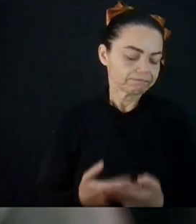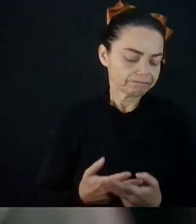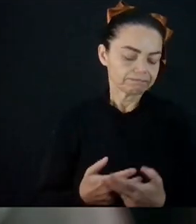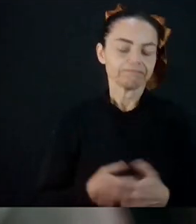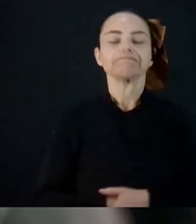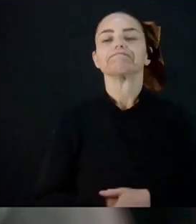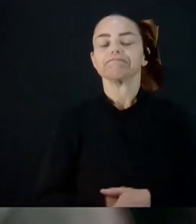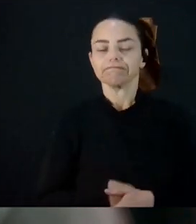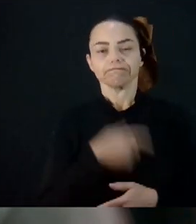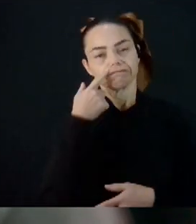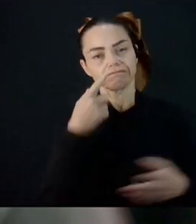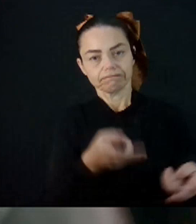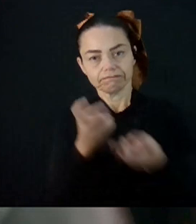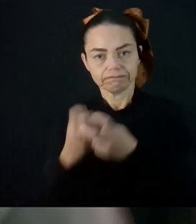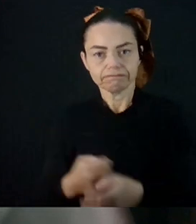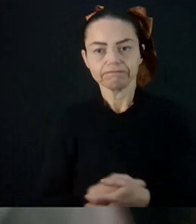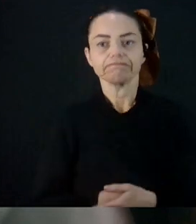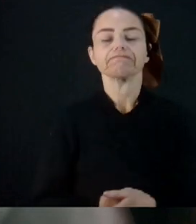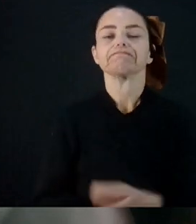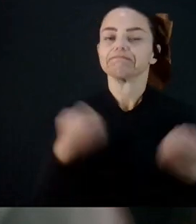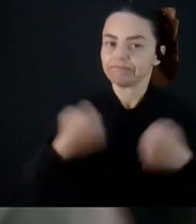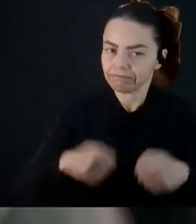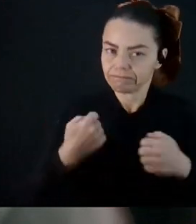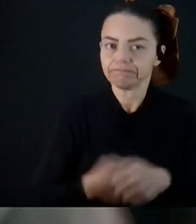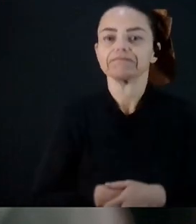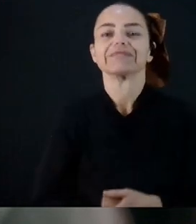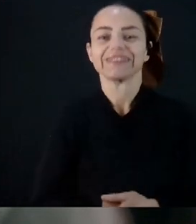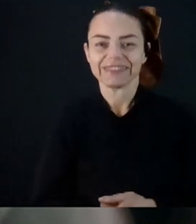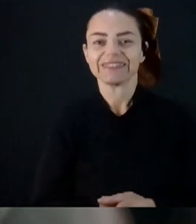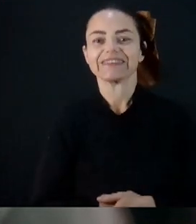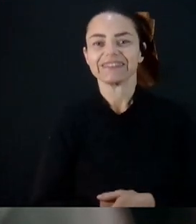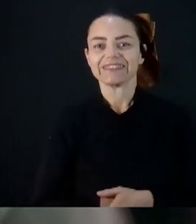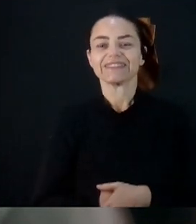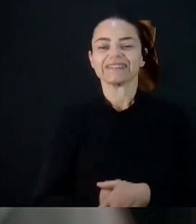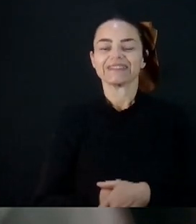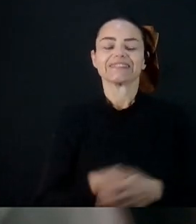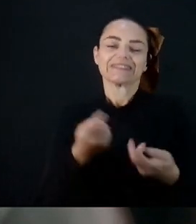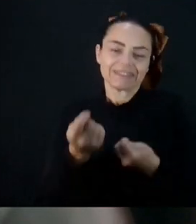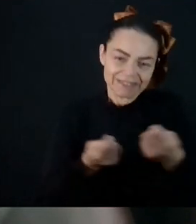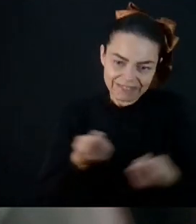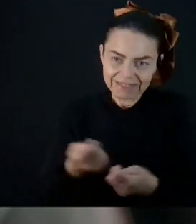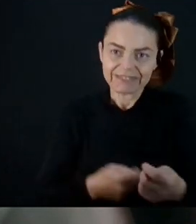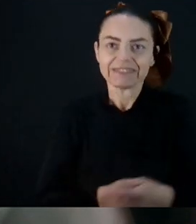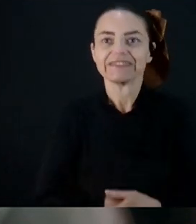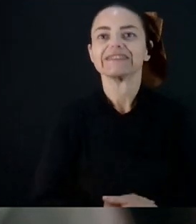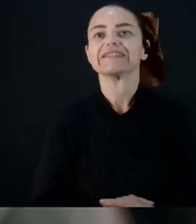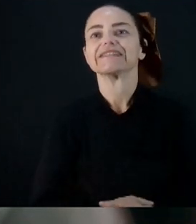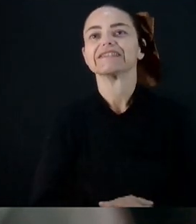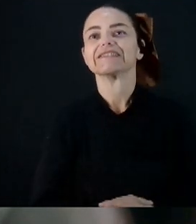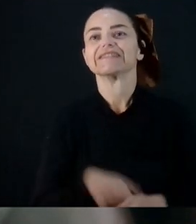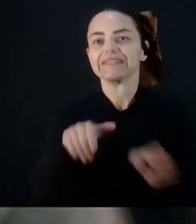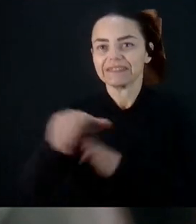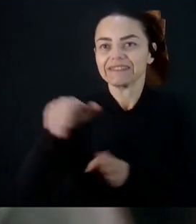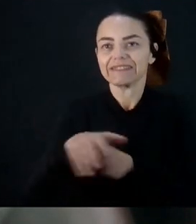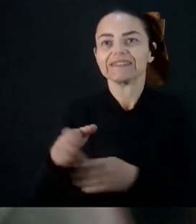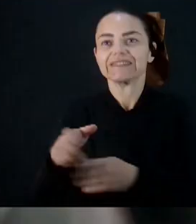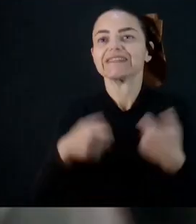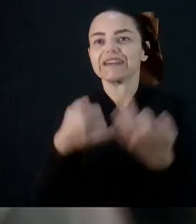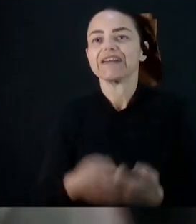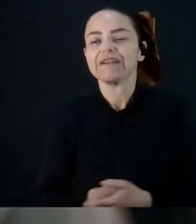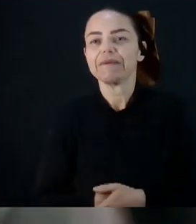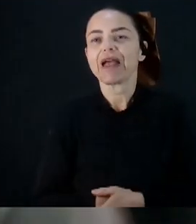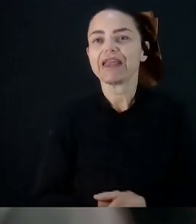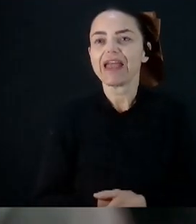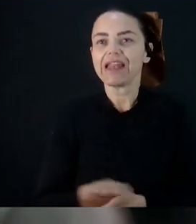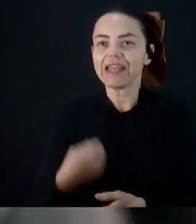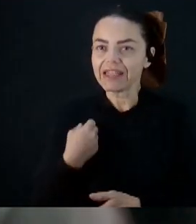vê. Então, precisa, sim, ter um controle, né? Ter uma orientação, uma explicação bem direitinho que a